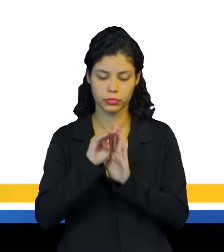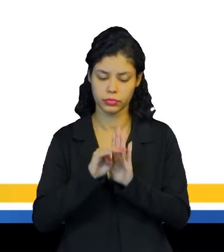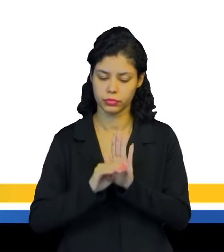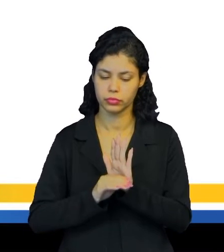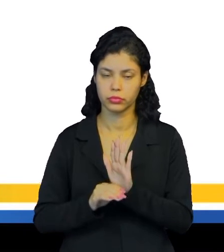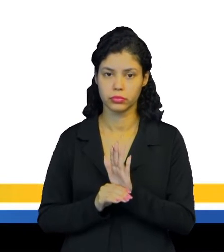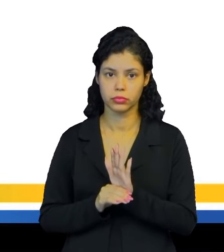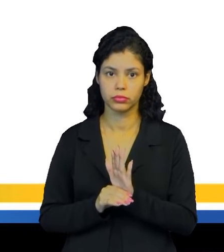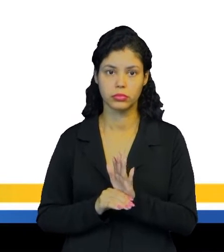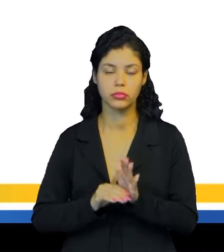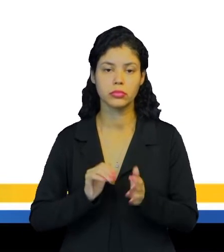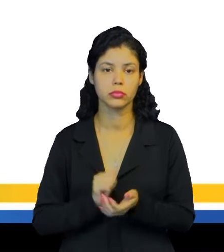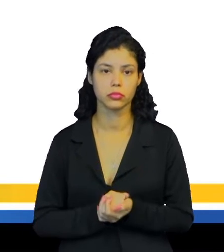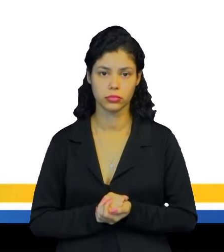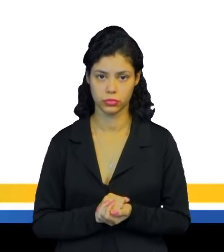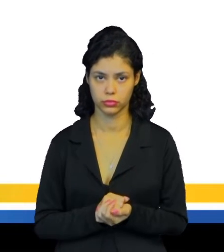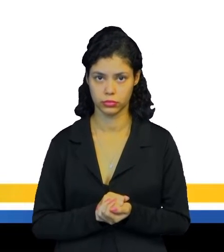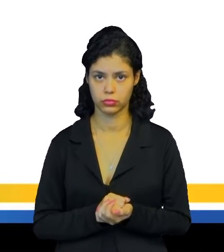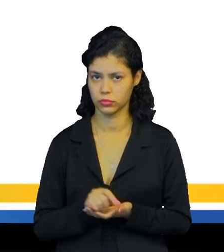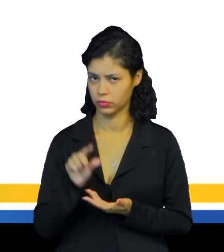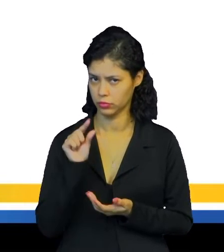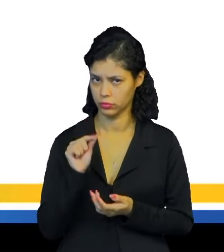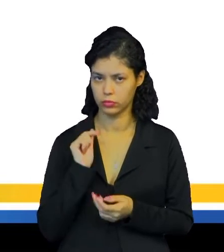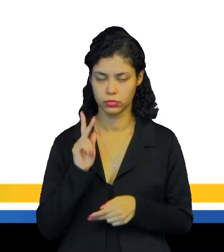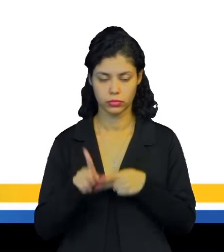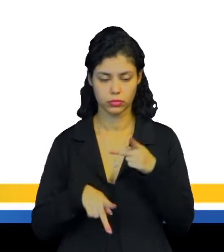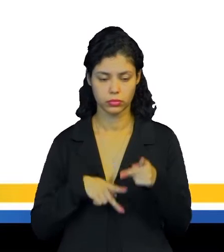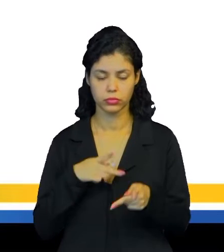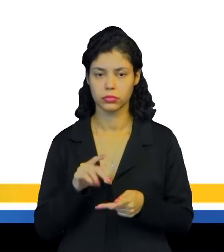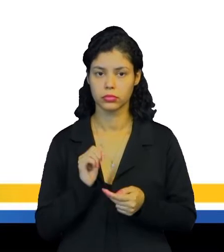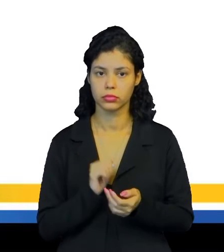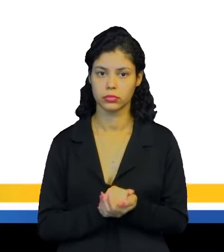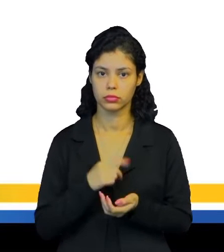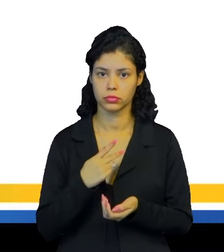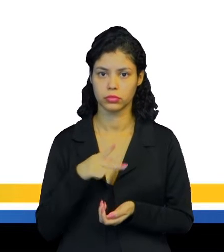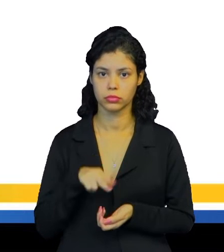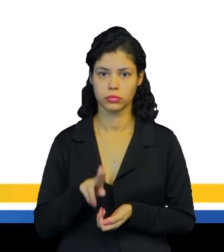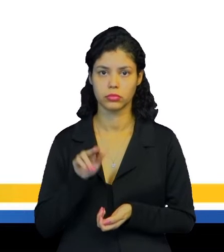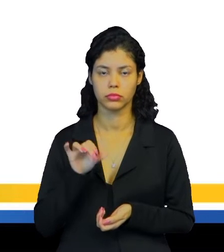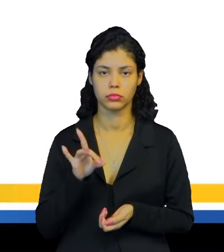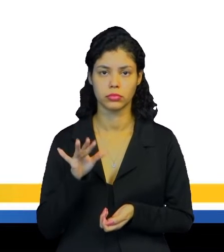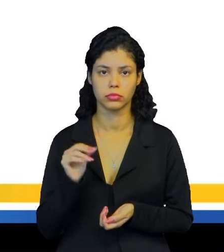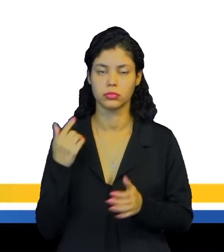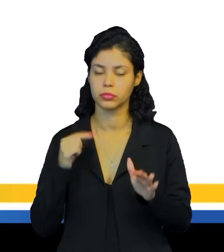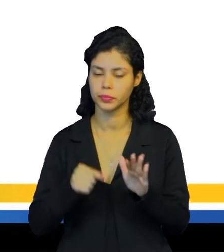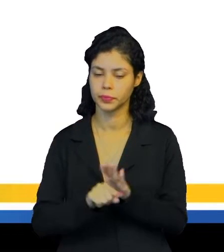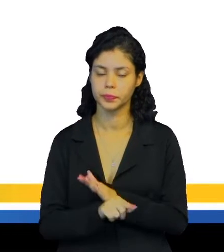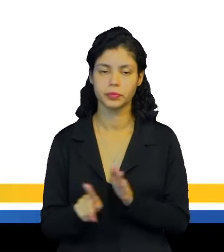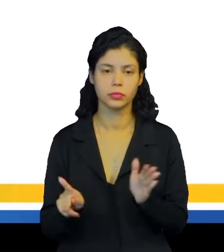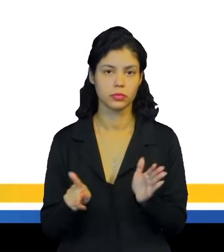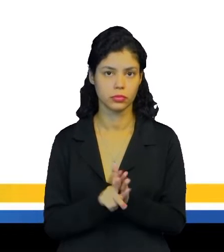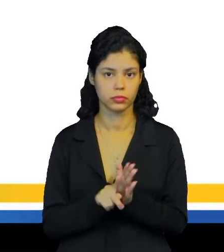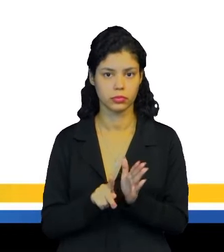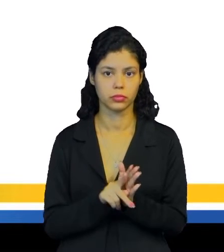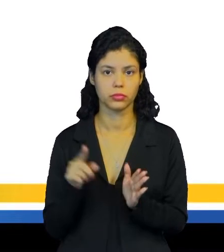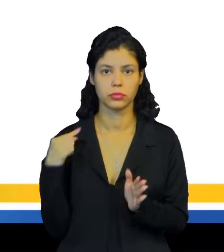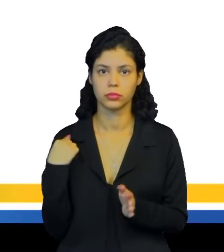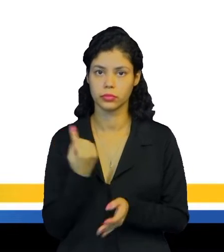têm um cunho, né, popular, um cunho que está dentro da